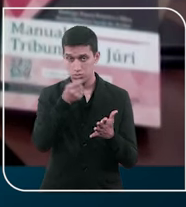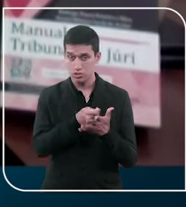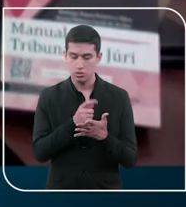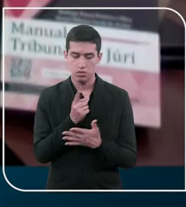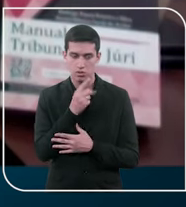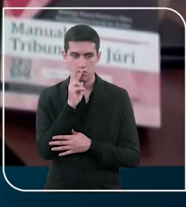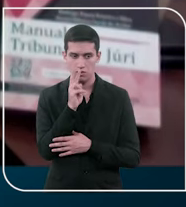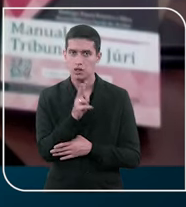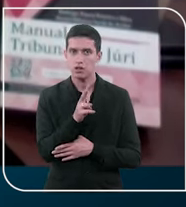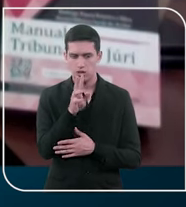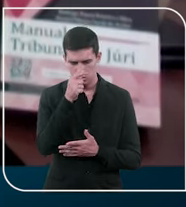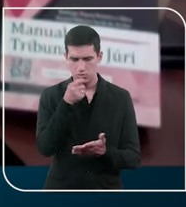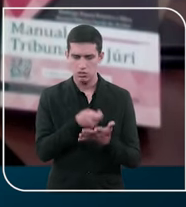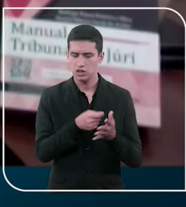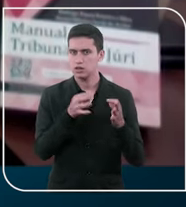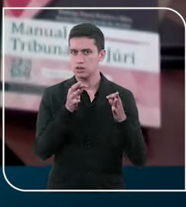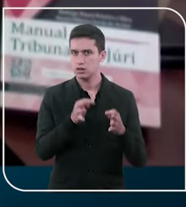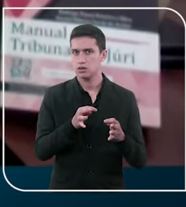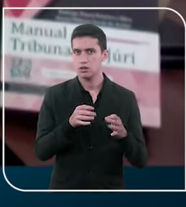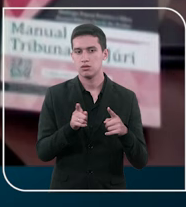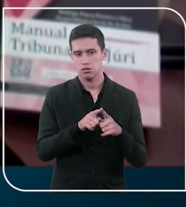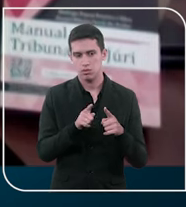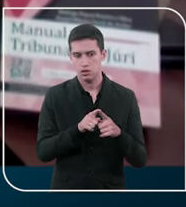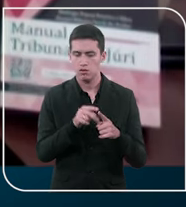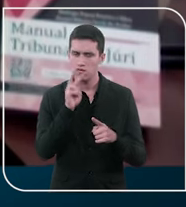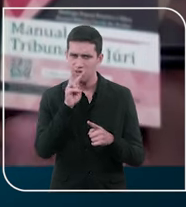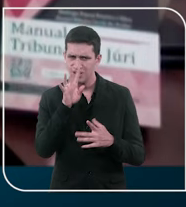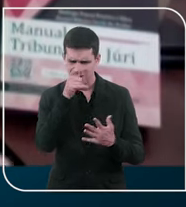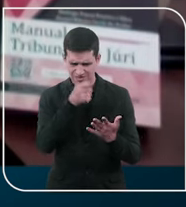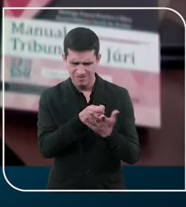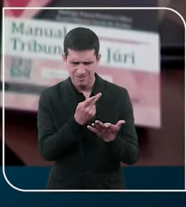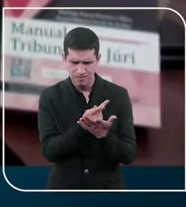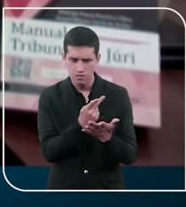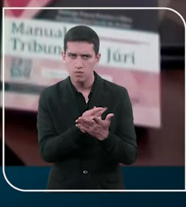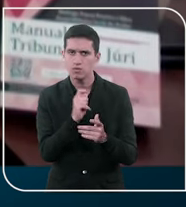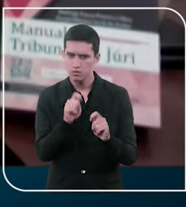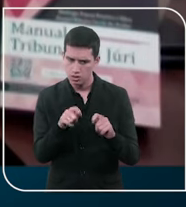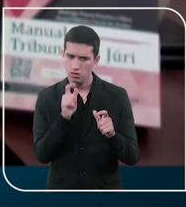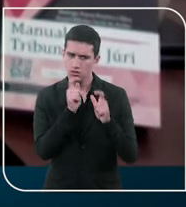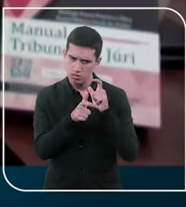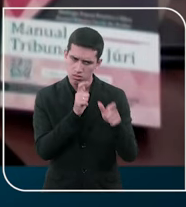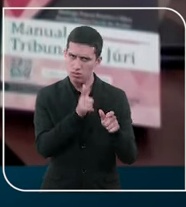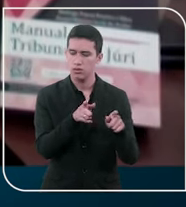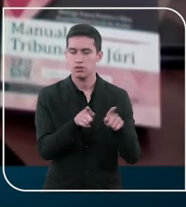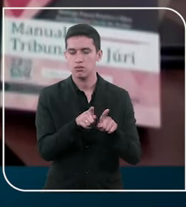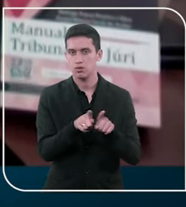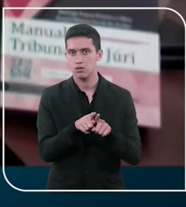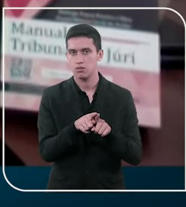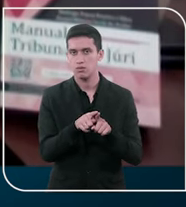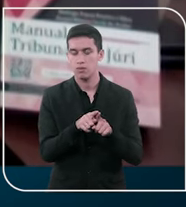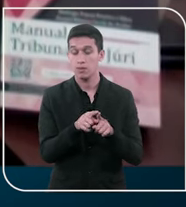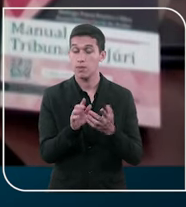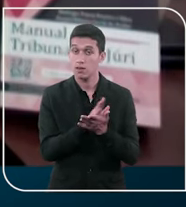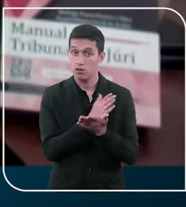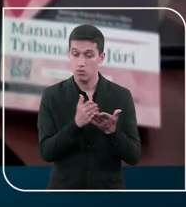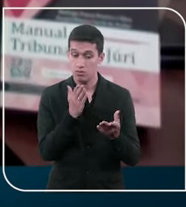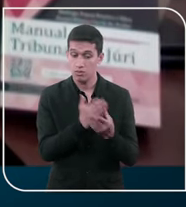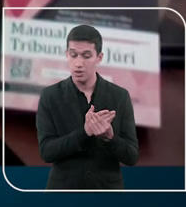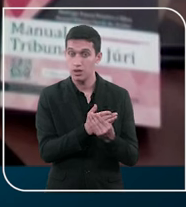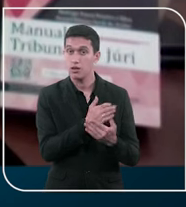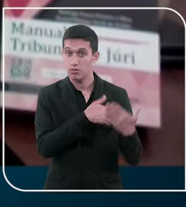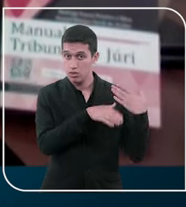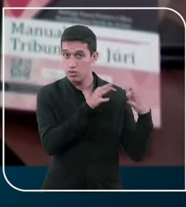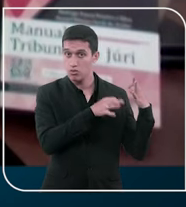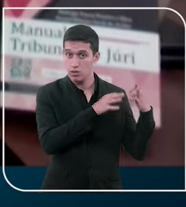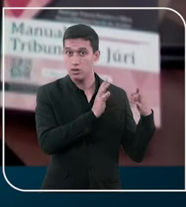decisões, quando nós entendemos que está correto, e nós temos que criticar quando as decisões estão erradas. Em alguns